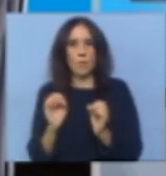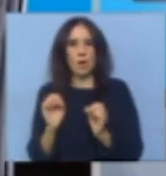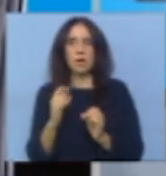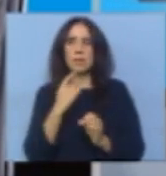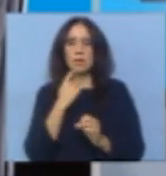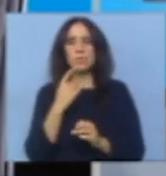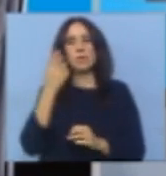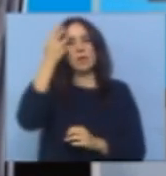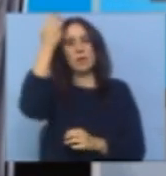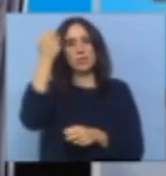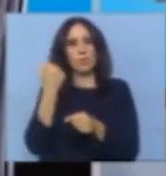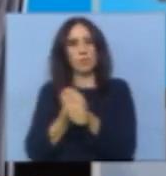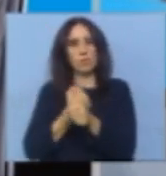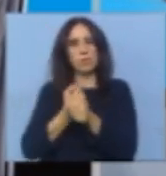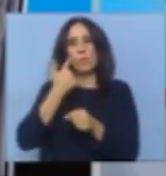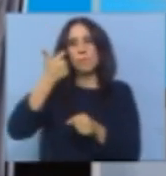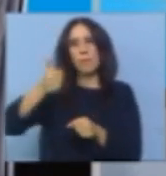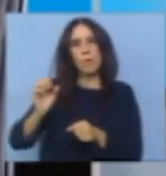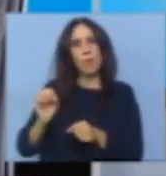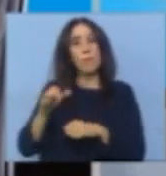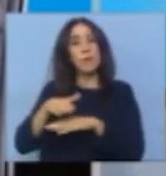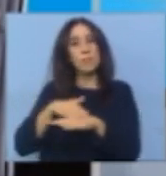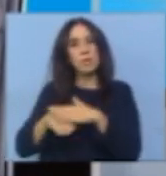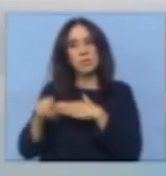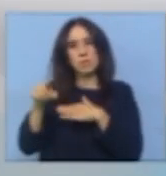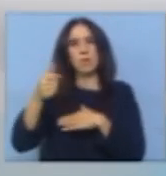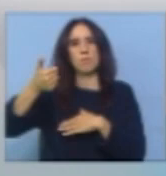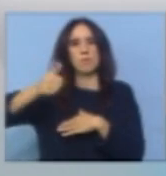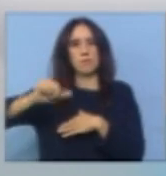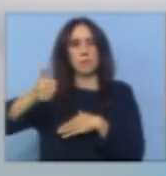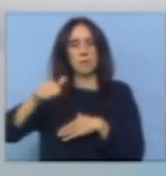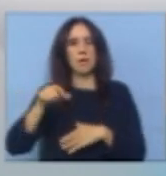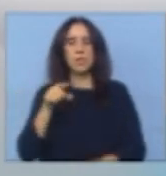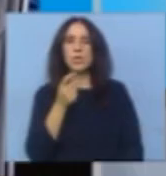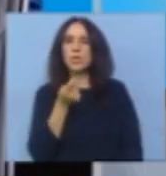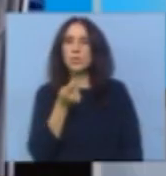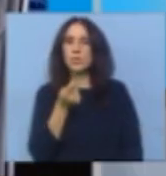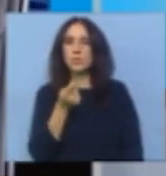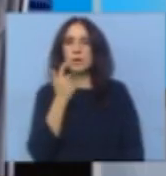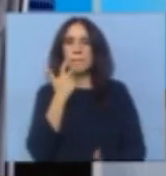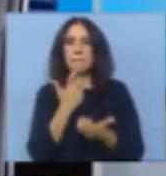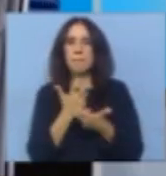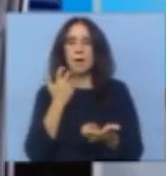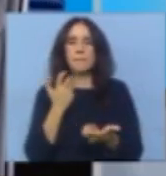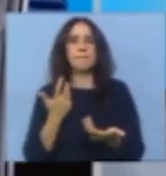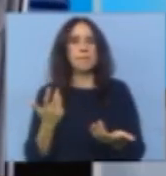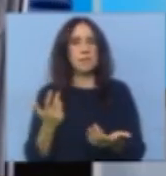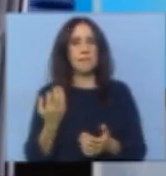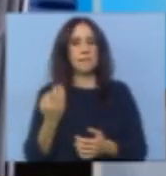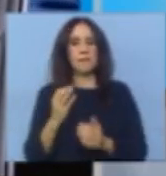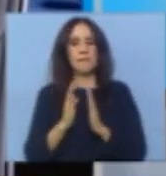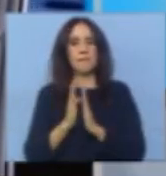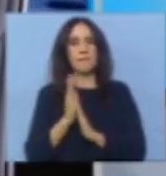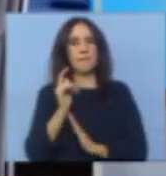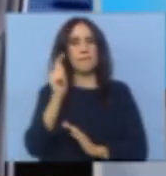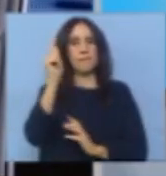função régia, mas sim pela sua ação. E isto marca um bocadinho aquilo que, vivendo a fé num